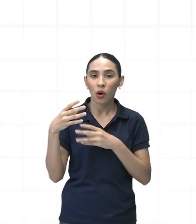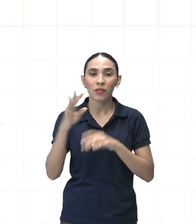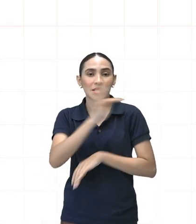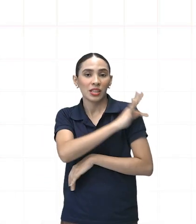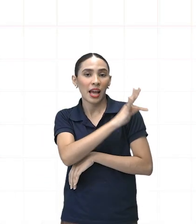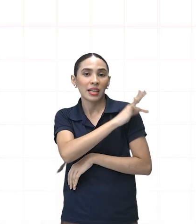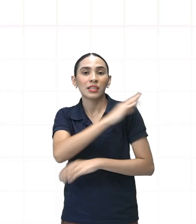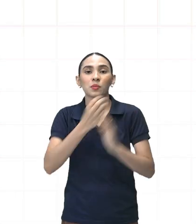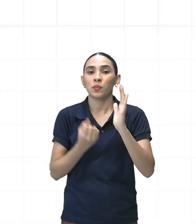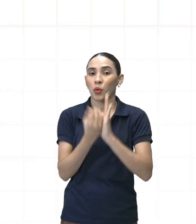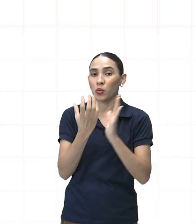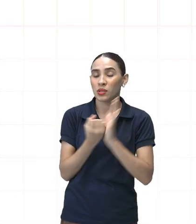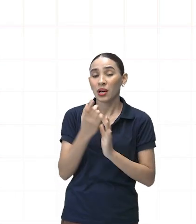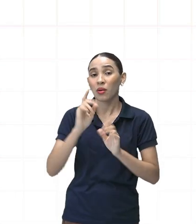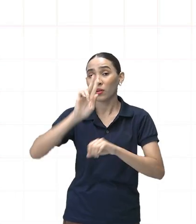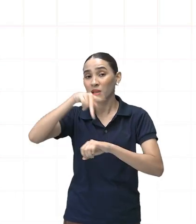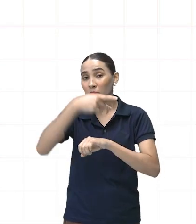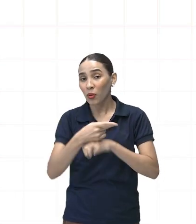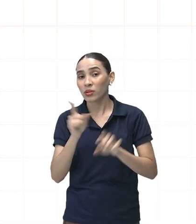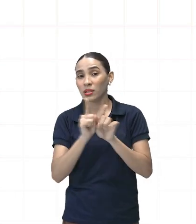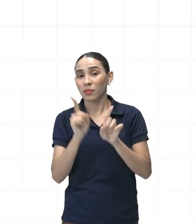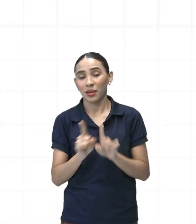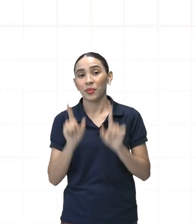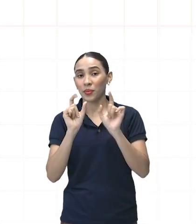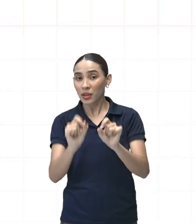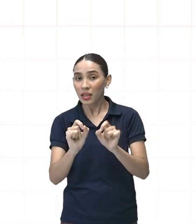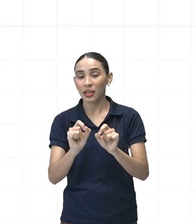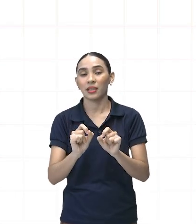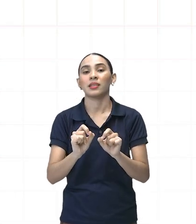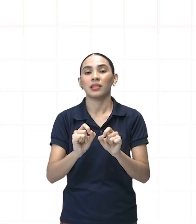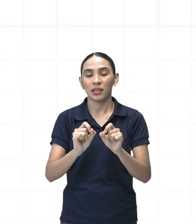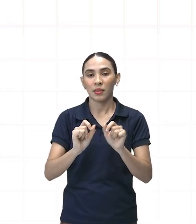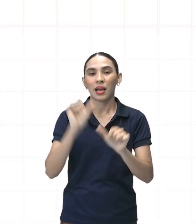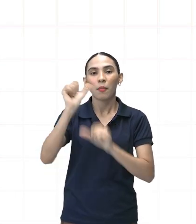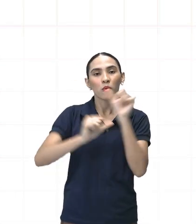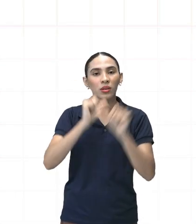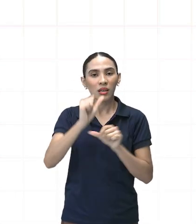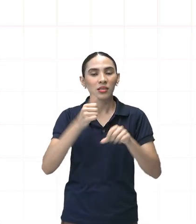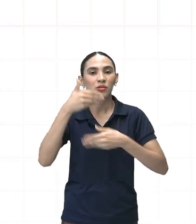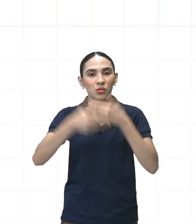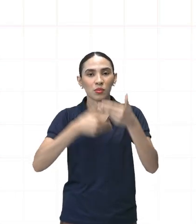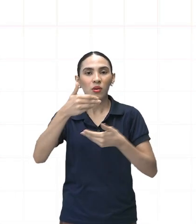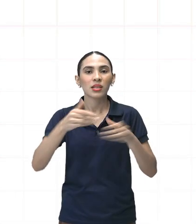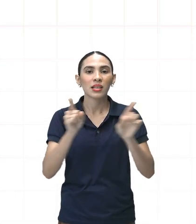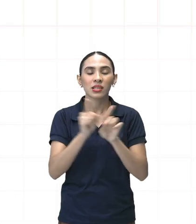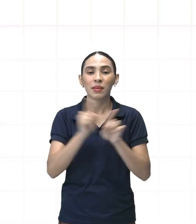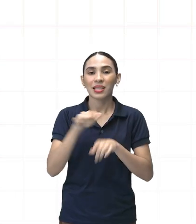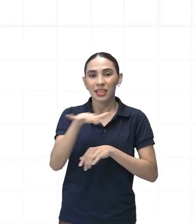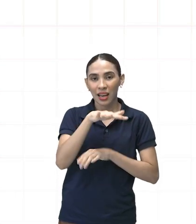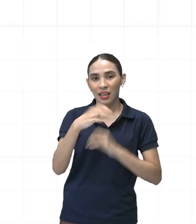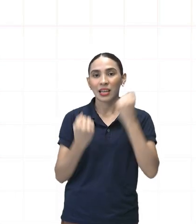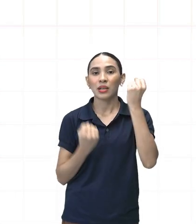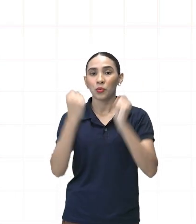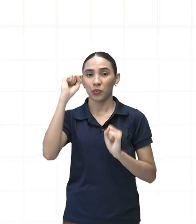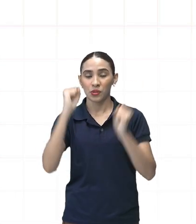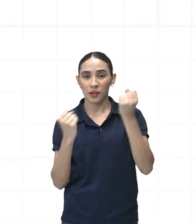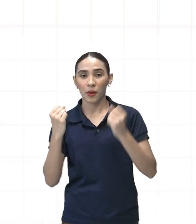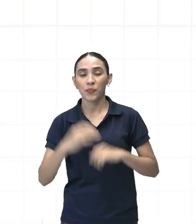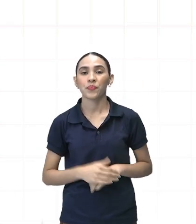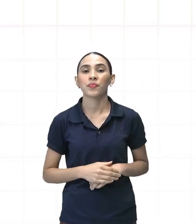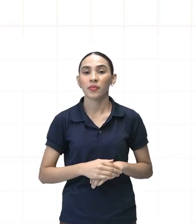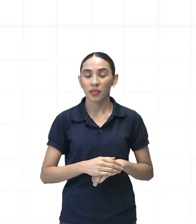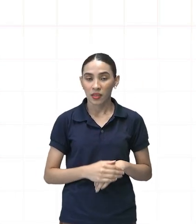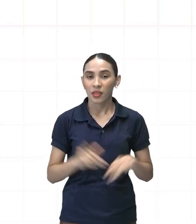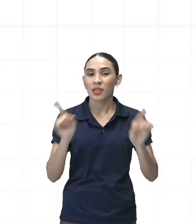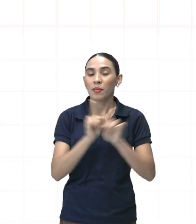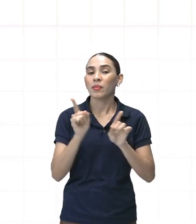técnicas de produção e, consequentemente, a mecanização dos processos industriais, tá? Isso